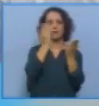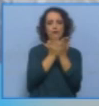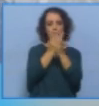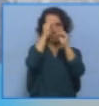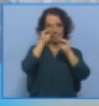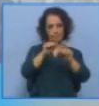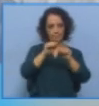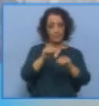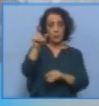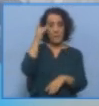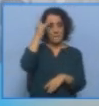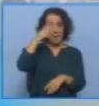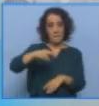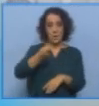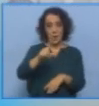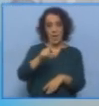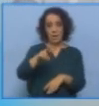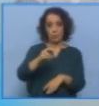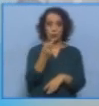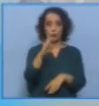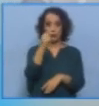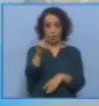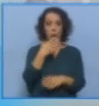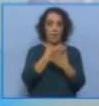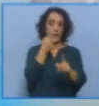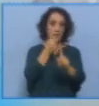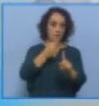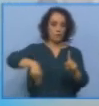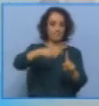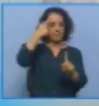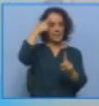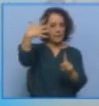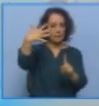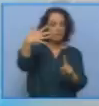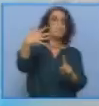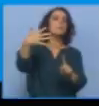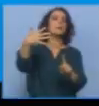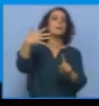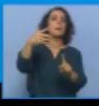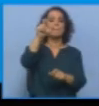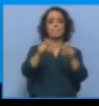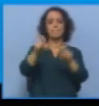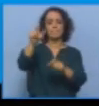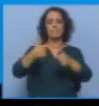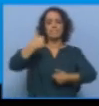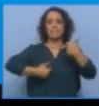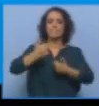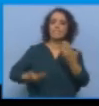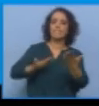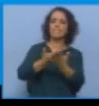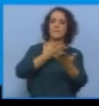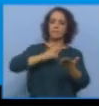Padre Manuel Morujão, é um desafio às nossas comunidades cristãs este lembrar os candidatos ao sacerdócio, criar